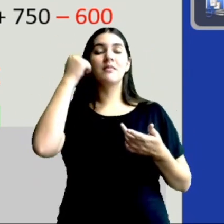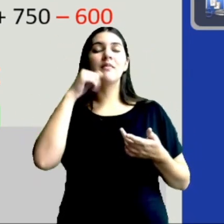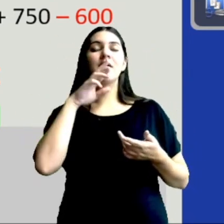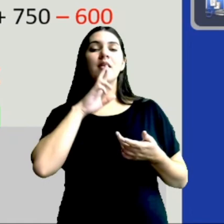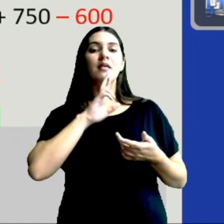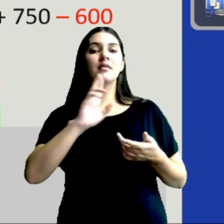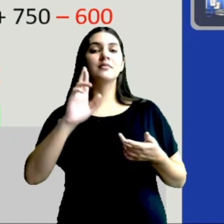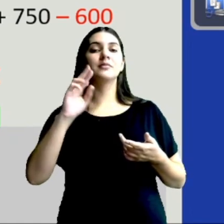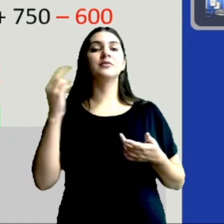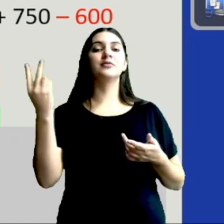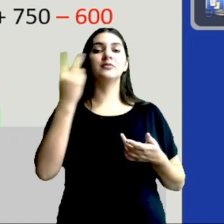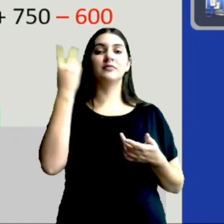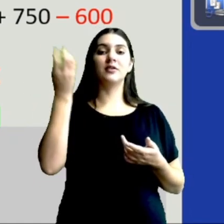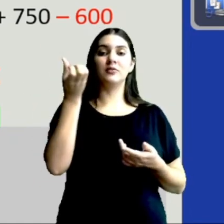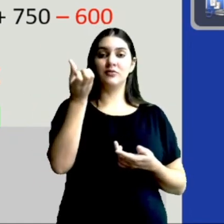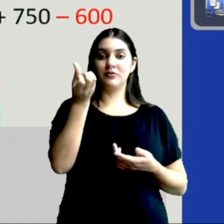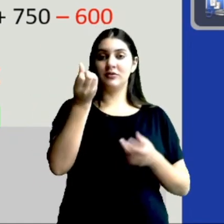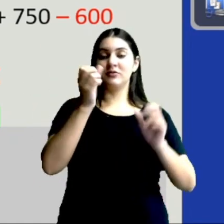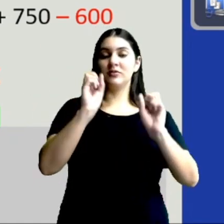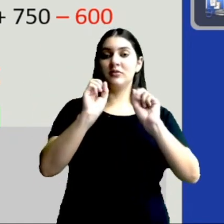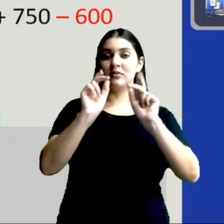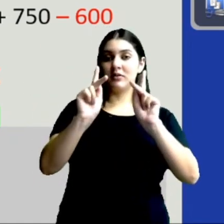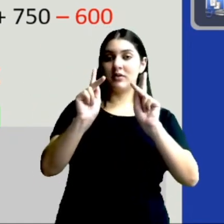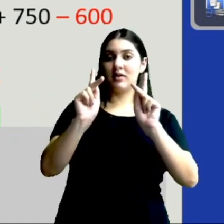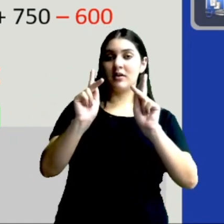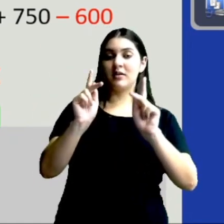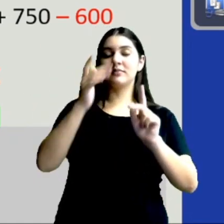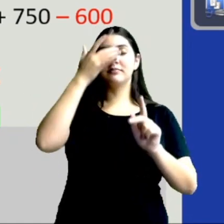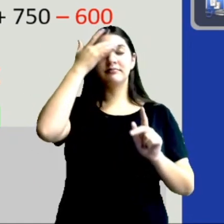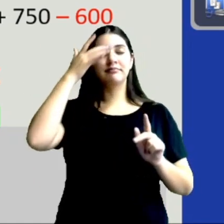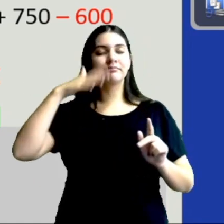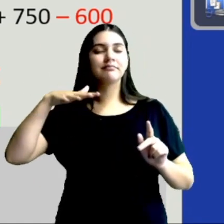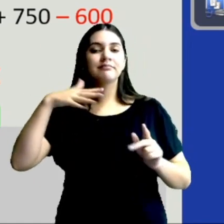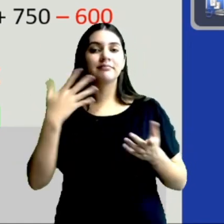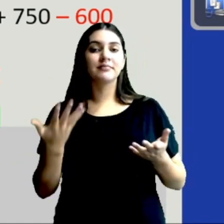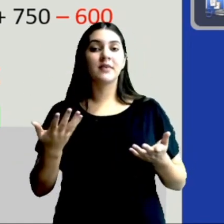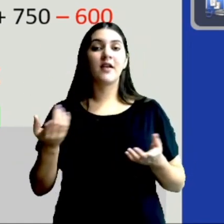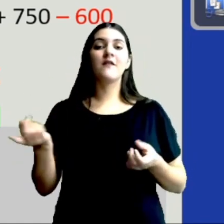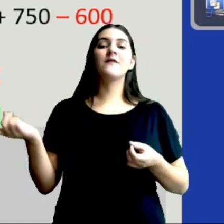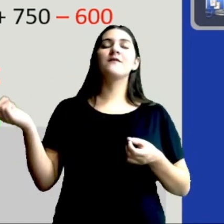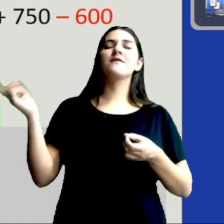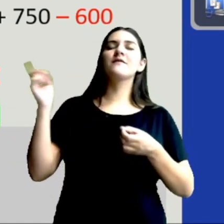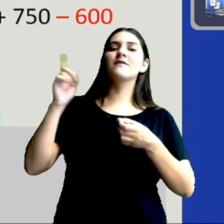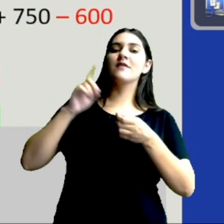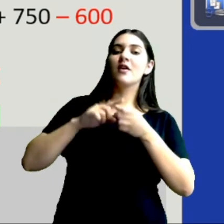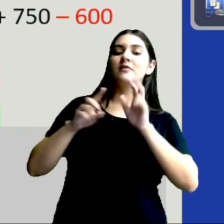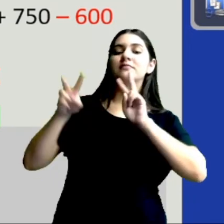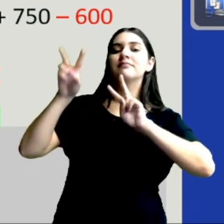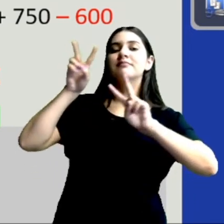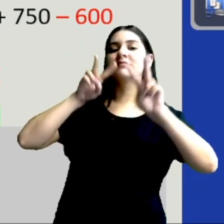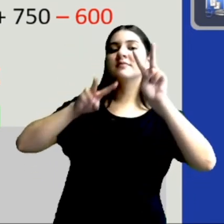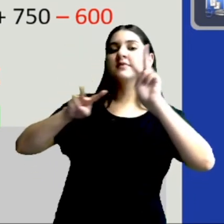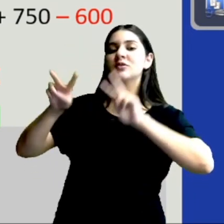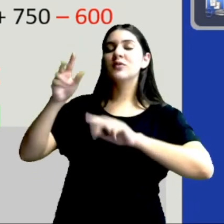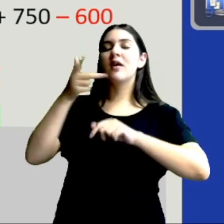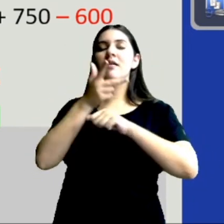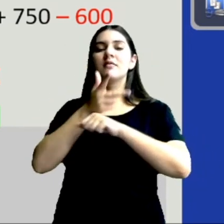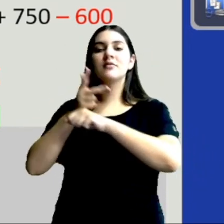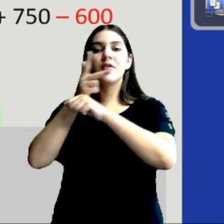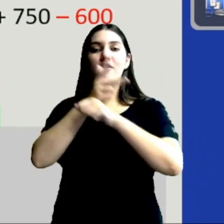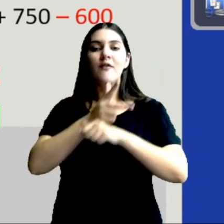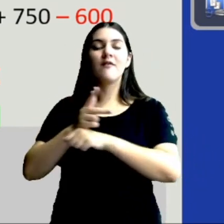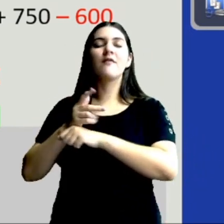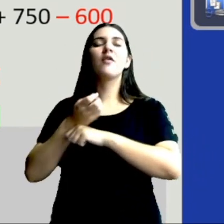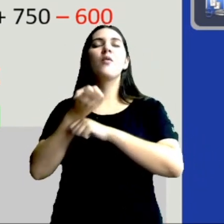de x. Ok, gente? Voltem, vejam o vídeo quantas vezes precisar, para em cada